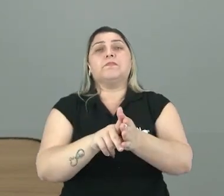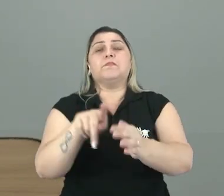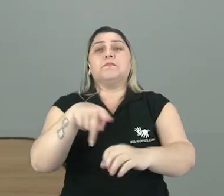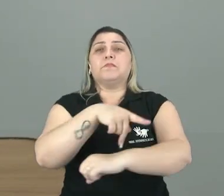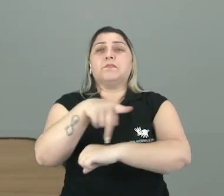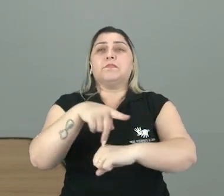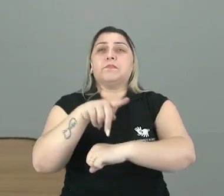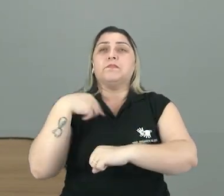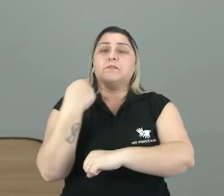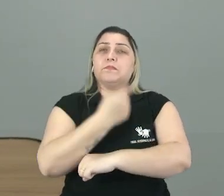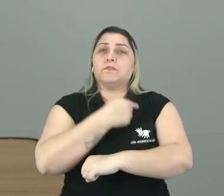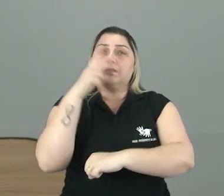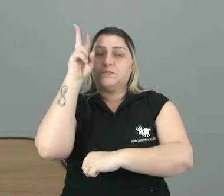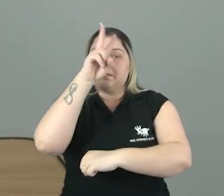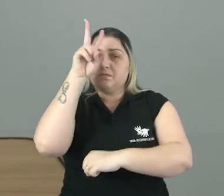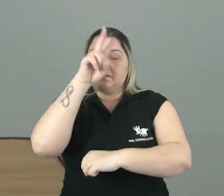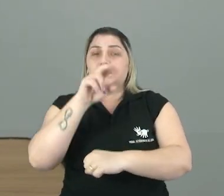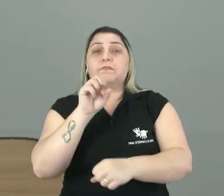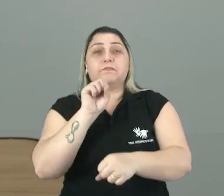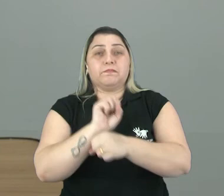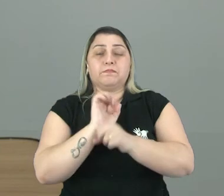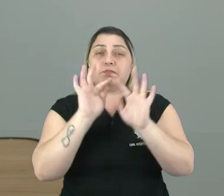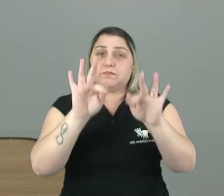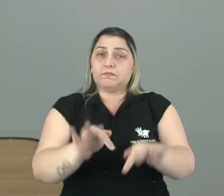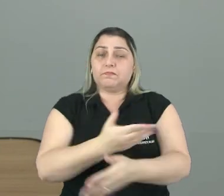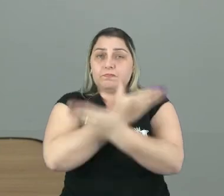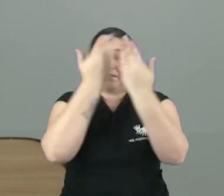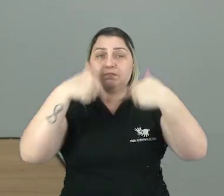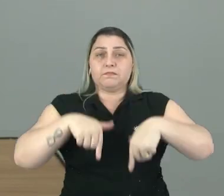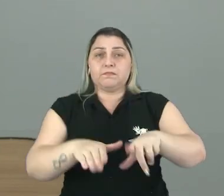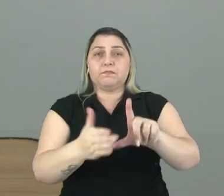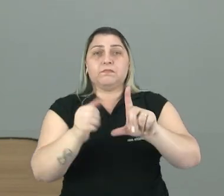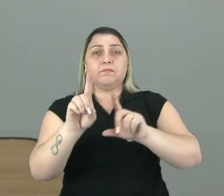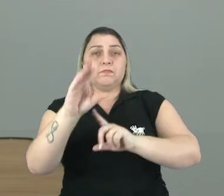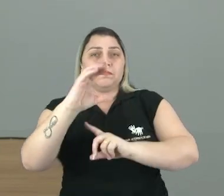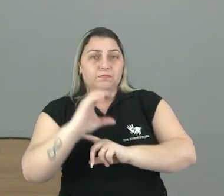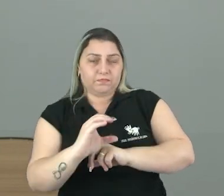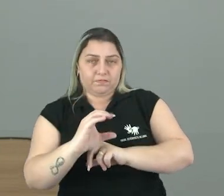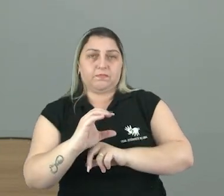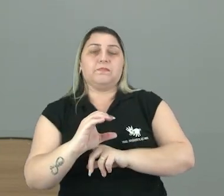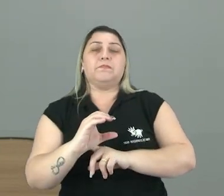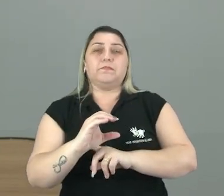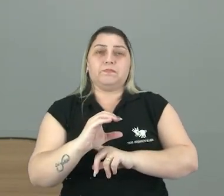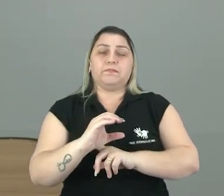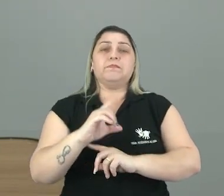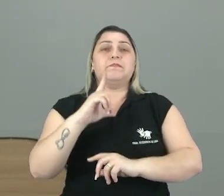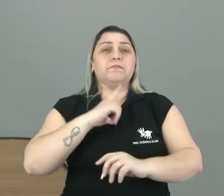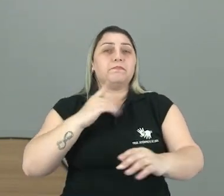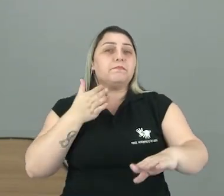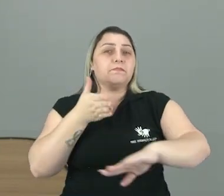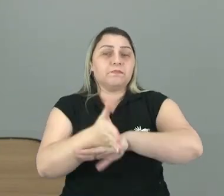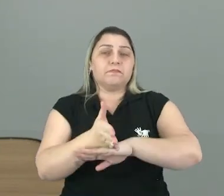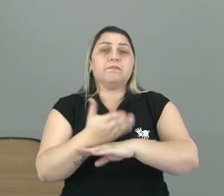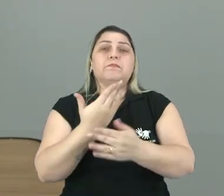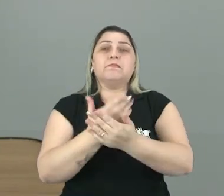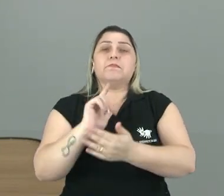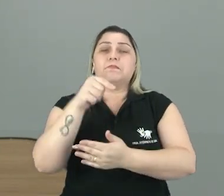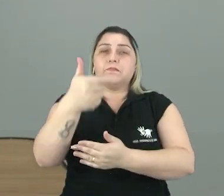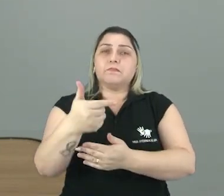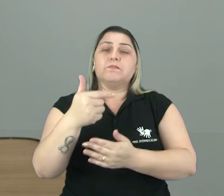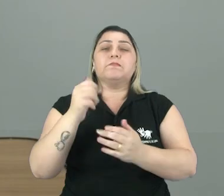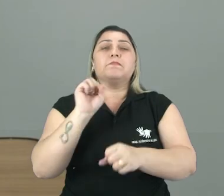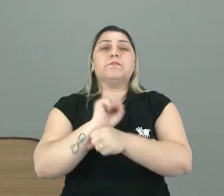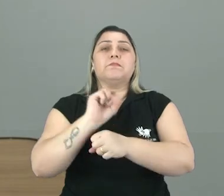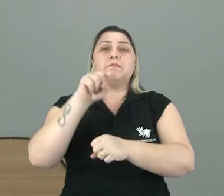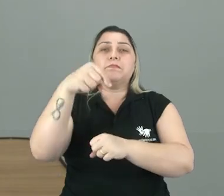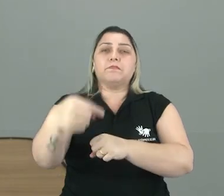país, aqui da nossa história. Tá? Eu fico por aqui, mas não esqueça de acessar a plataforma Eduque para você ter acesso a essa aula e muitas outras.